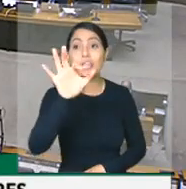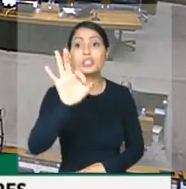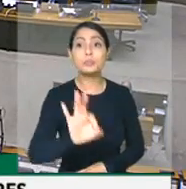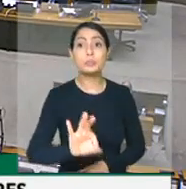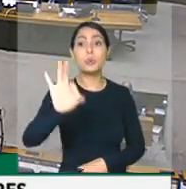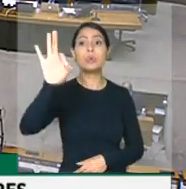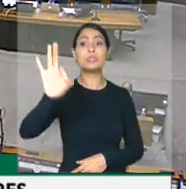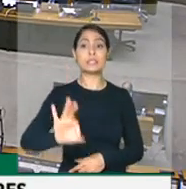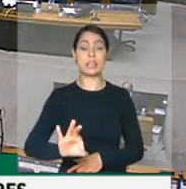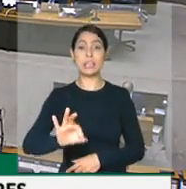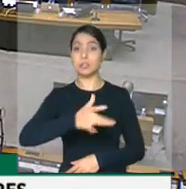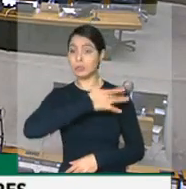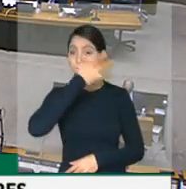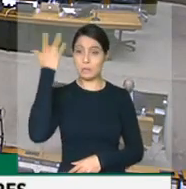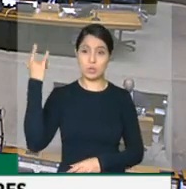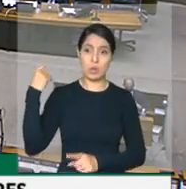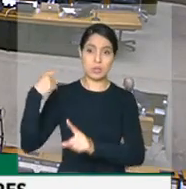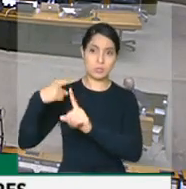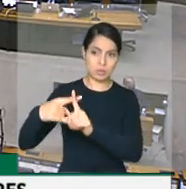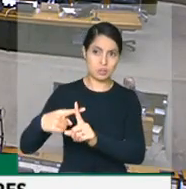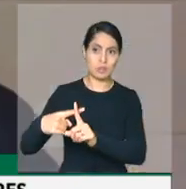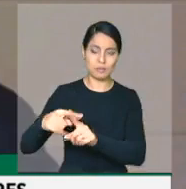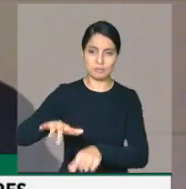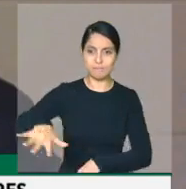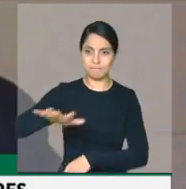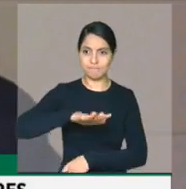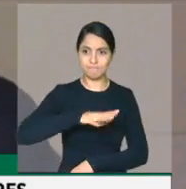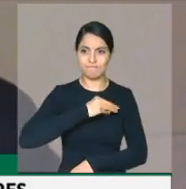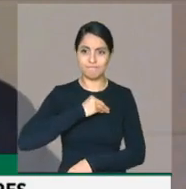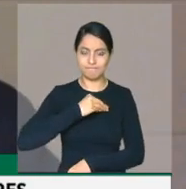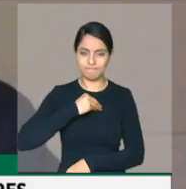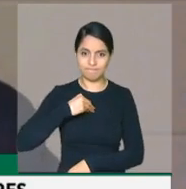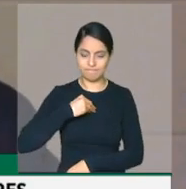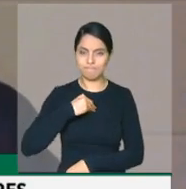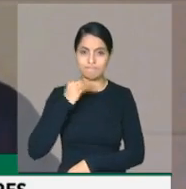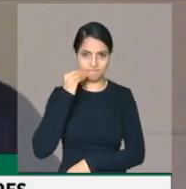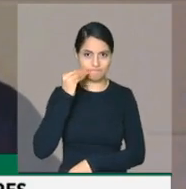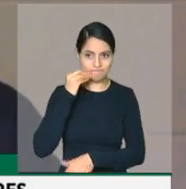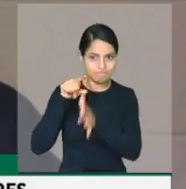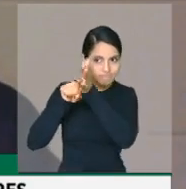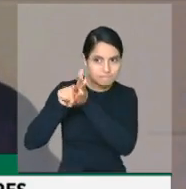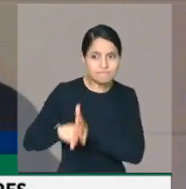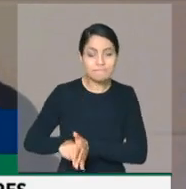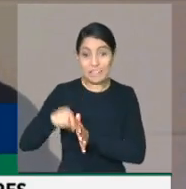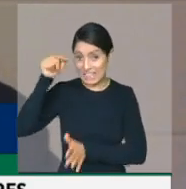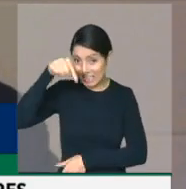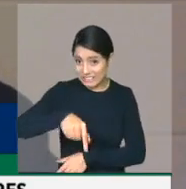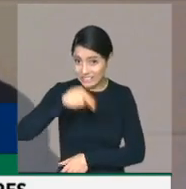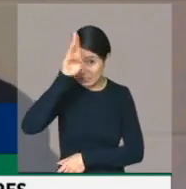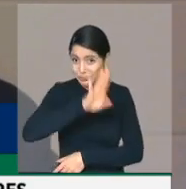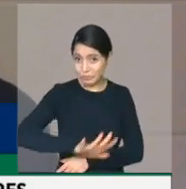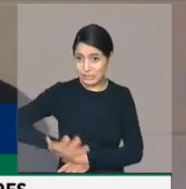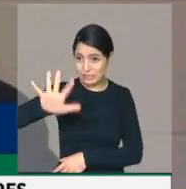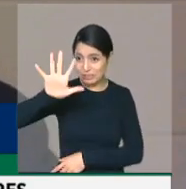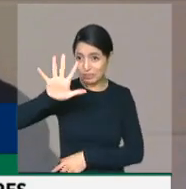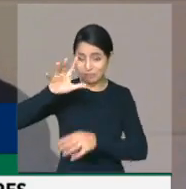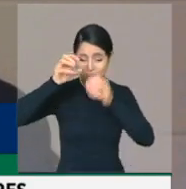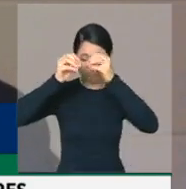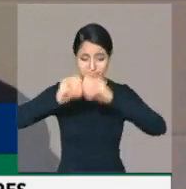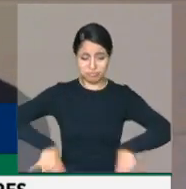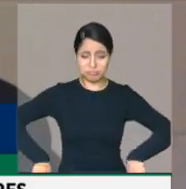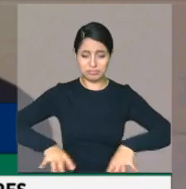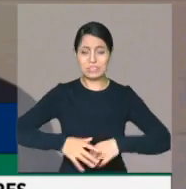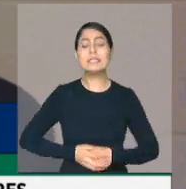37% de positivos entre os testados. É um desastre completo a testagem no Brasil. E não bastasse